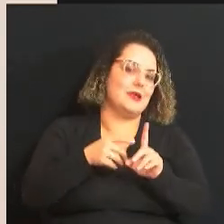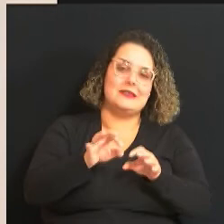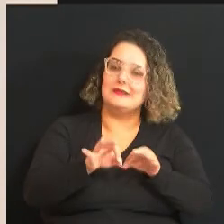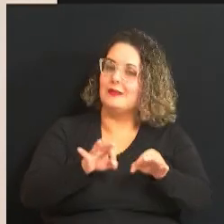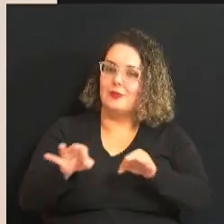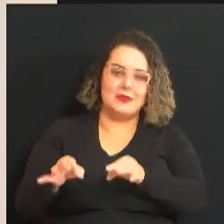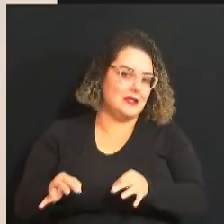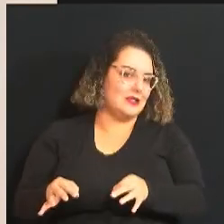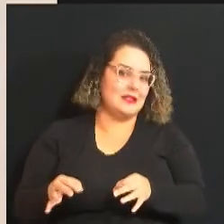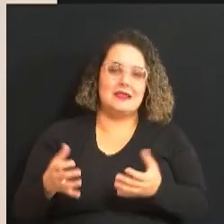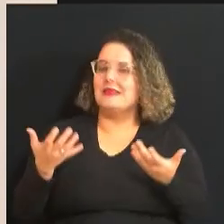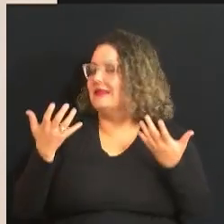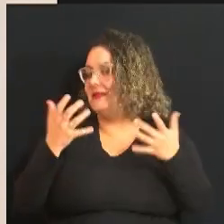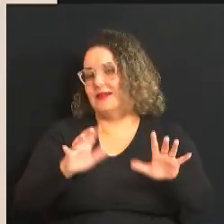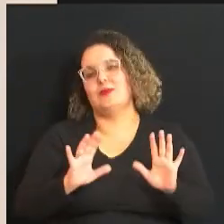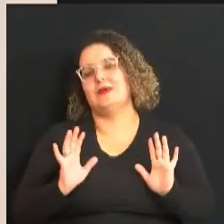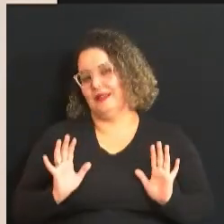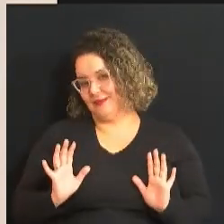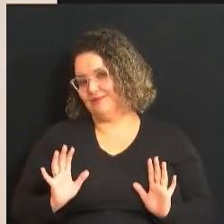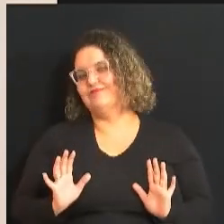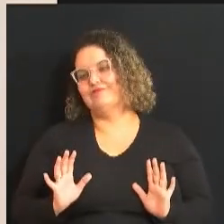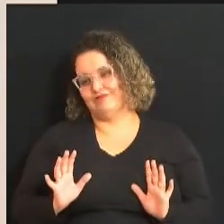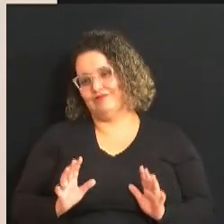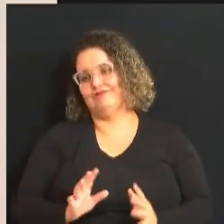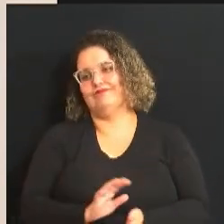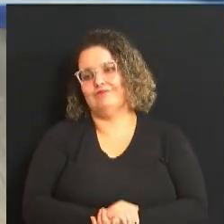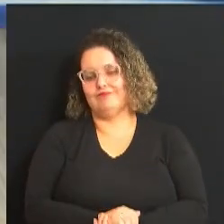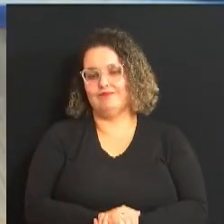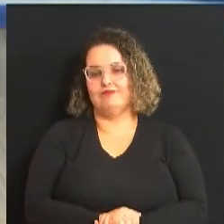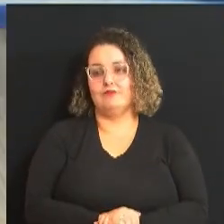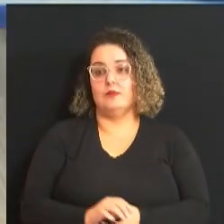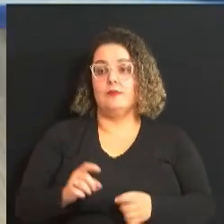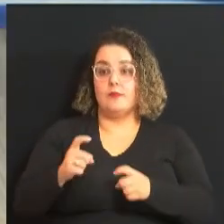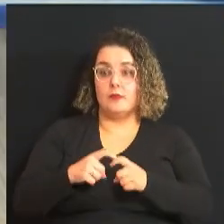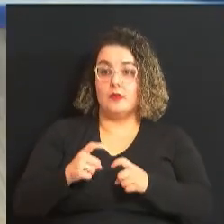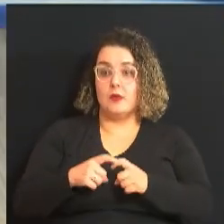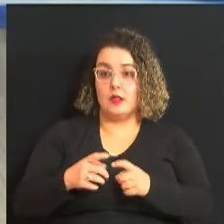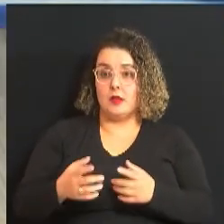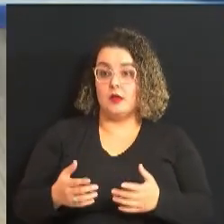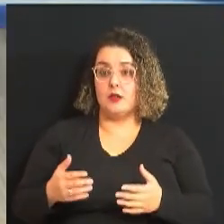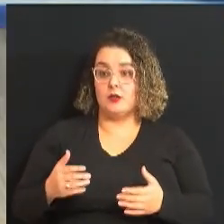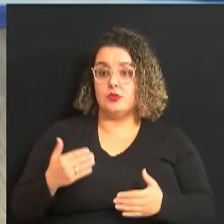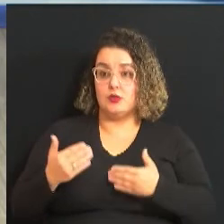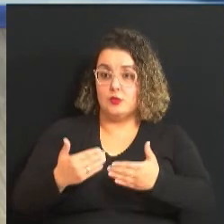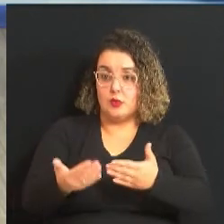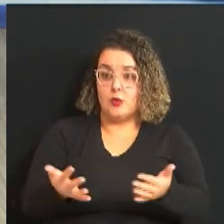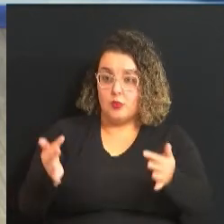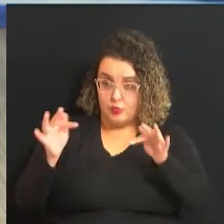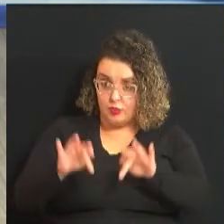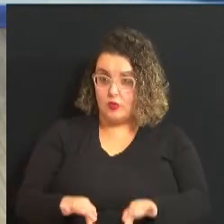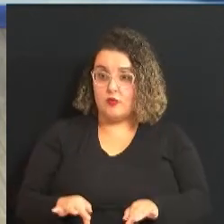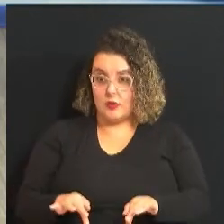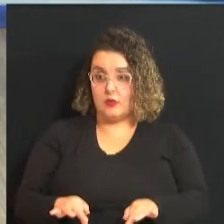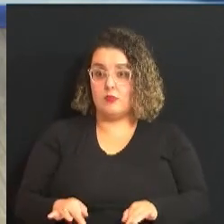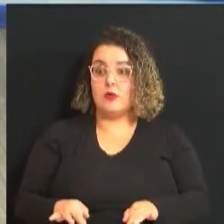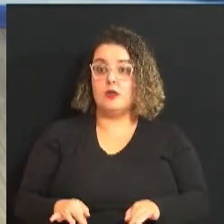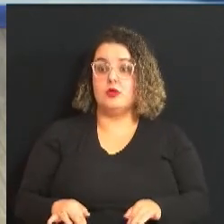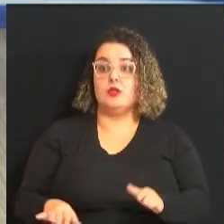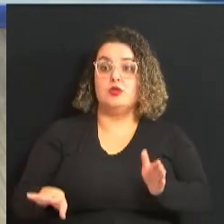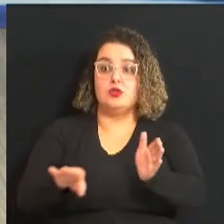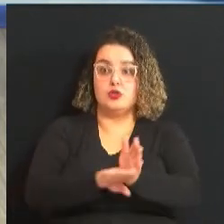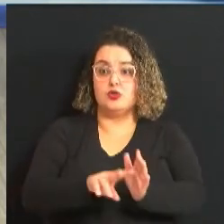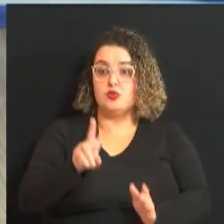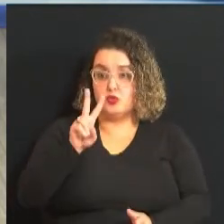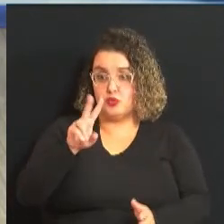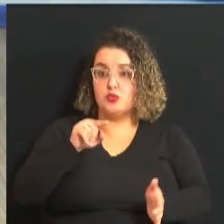e não desejada. Doutora Isabela, eu estava já encaminhando aqui para o encerramento do programa, mas chegaram mais